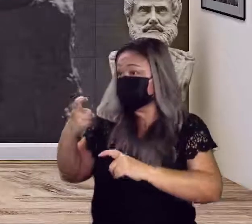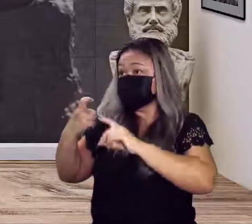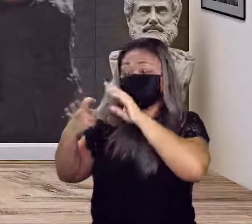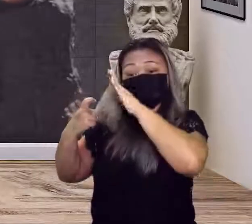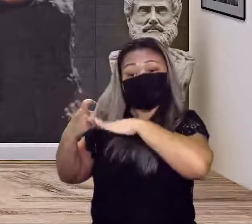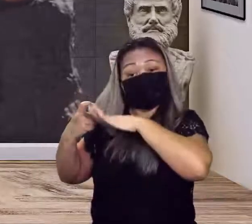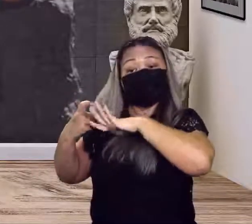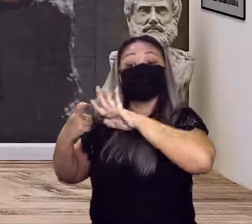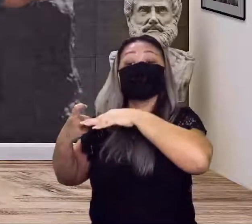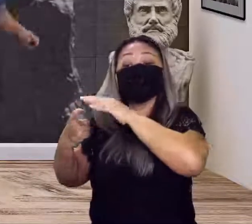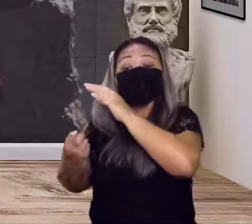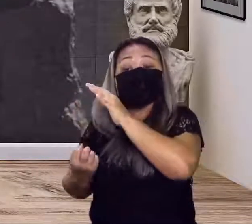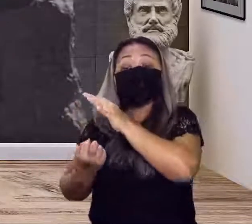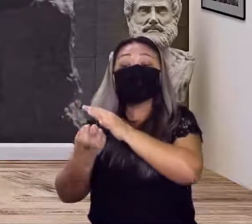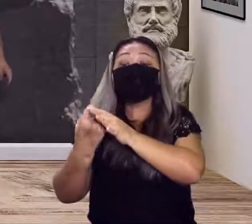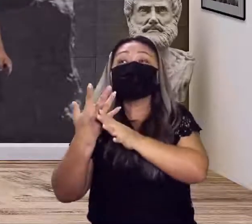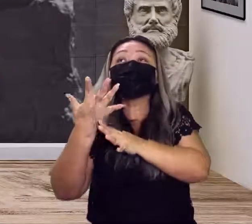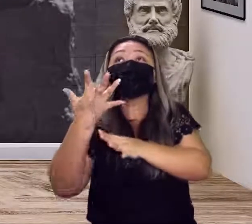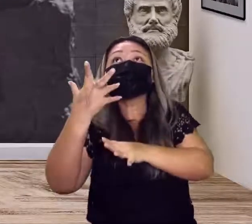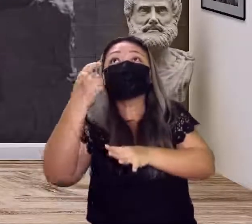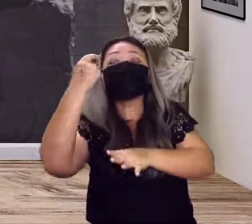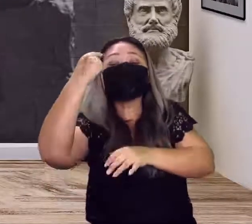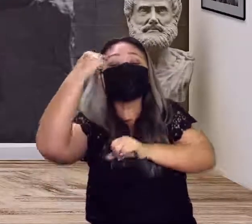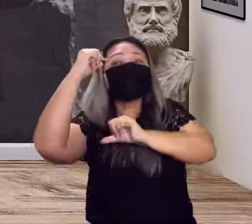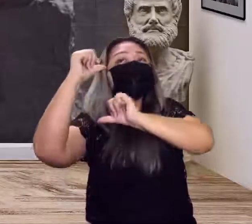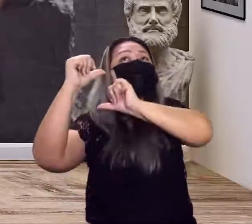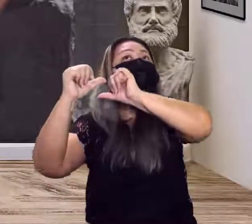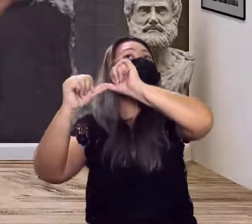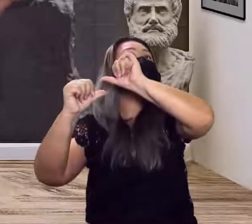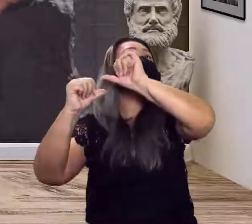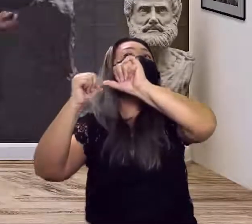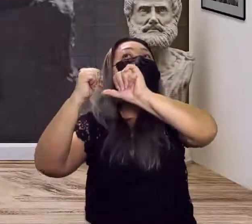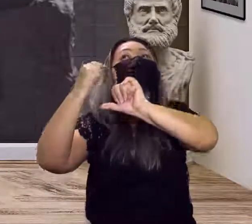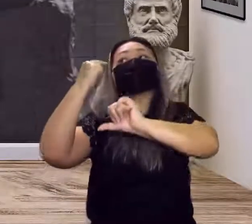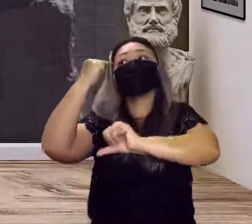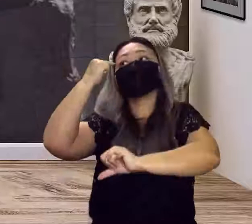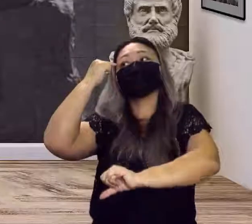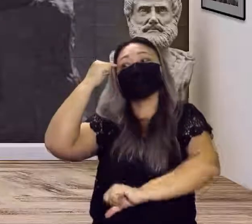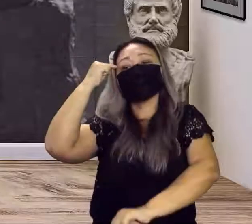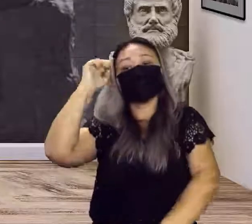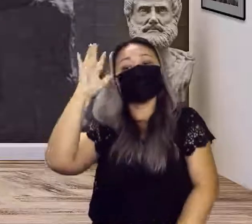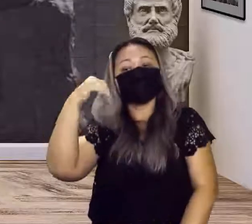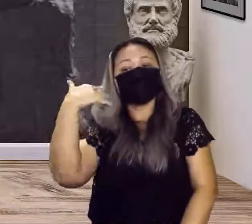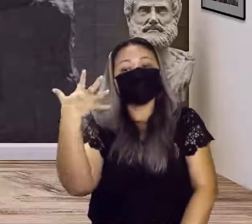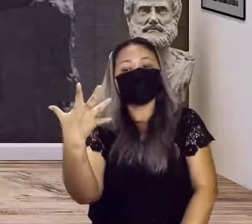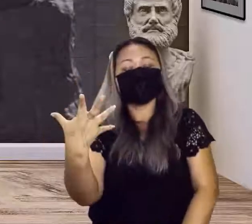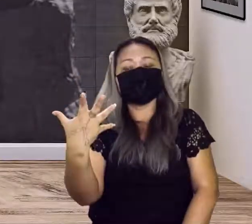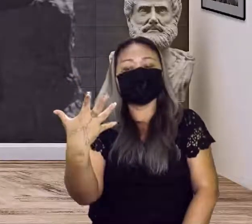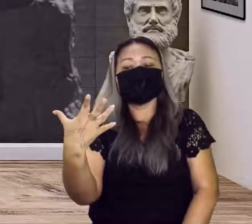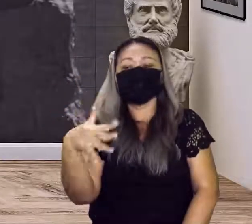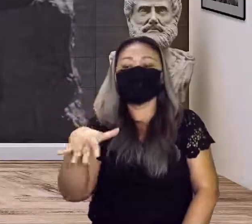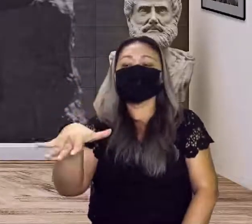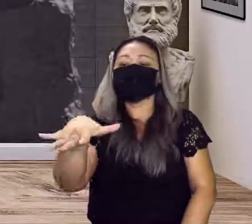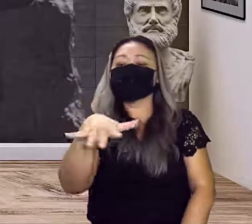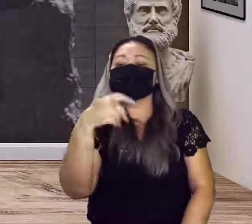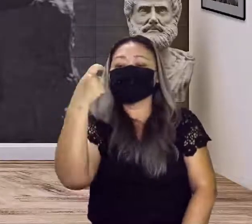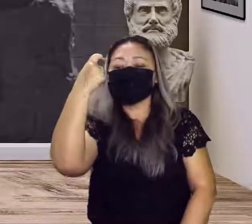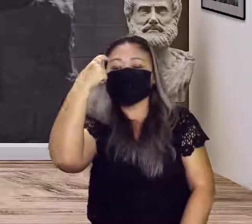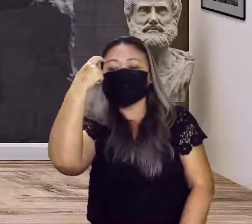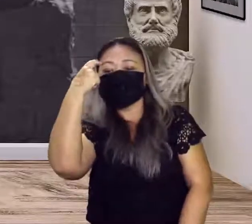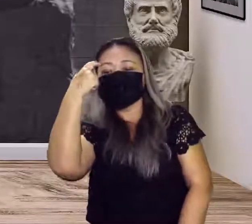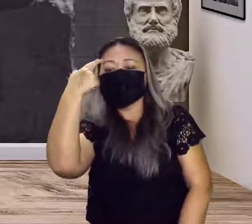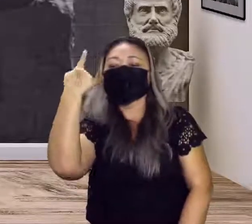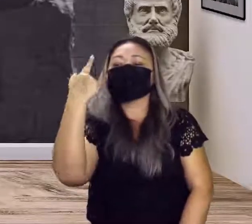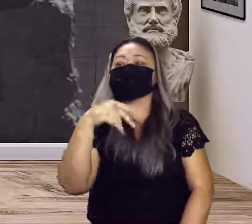novas formas de pensar, né? Uma transformação, uma passagem, um ritual de passagem, que é para o pensamento e